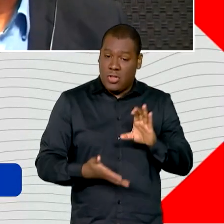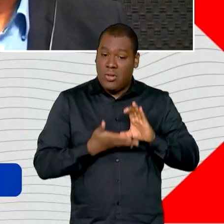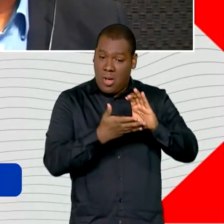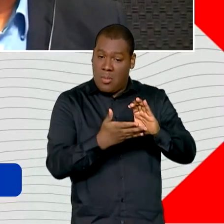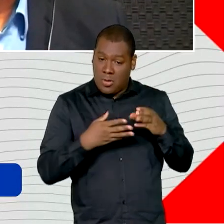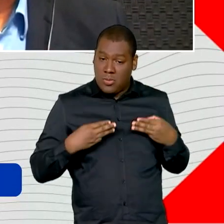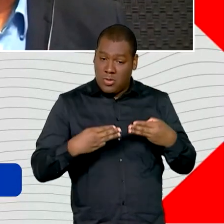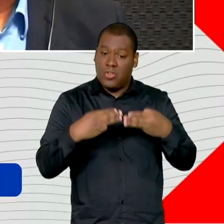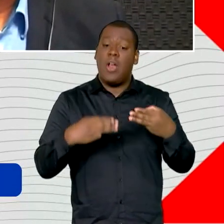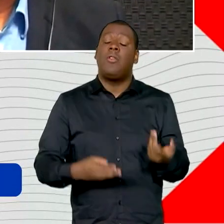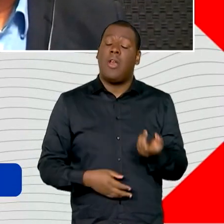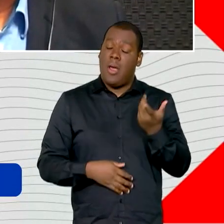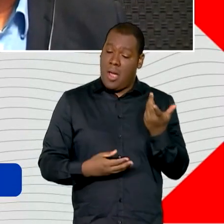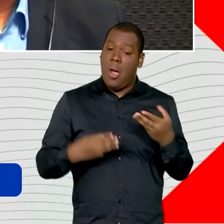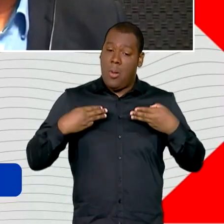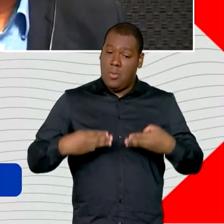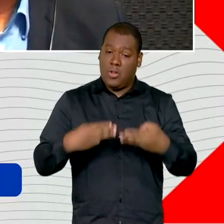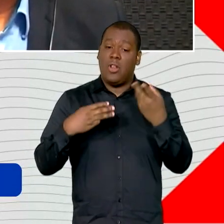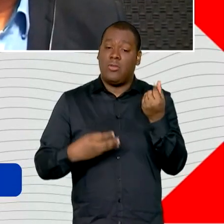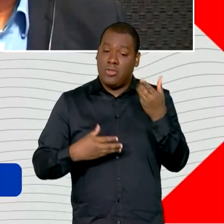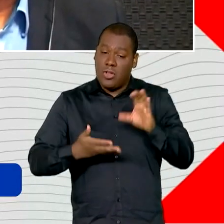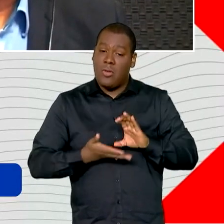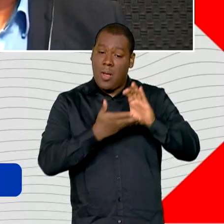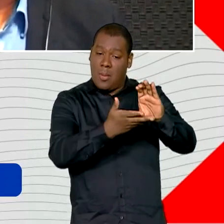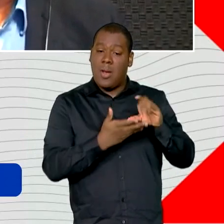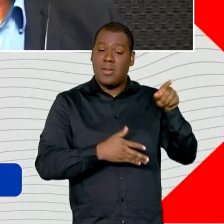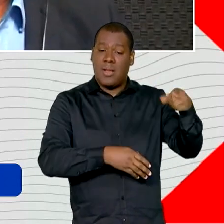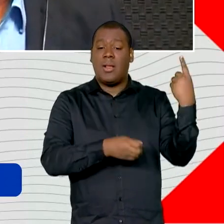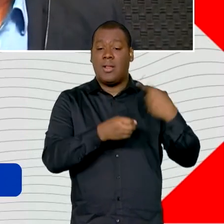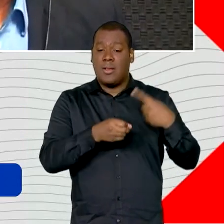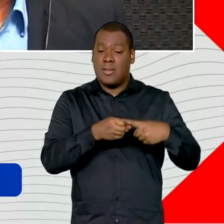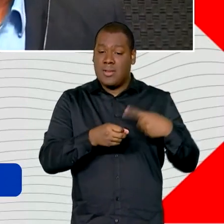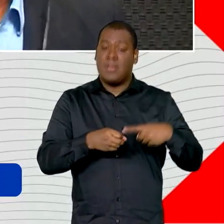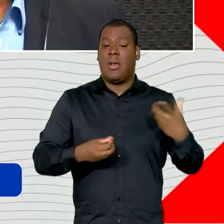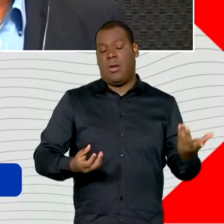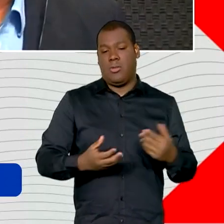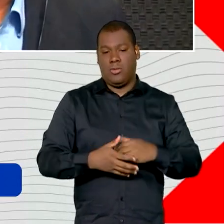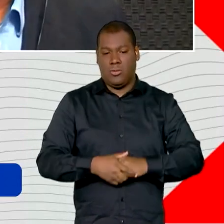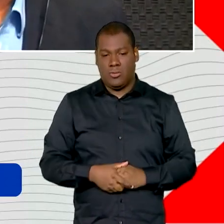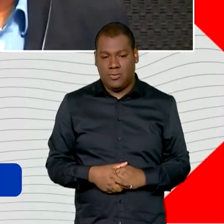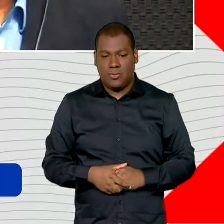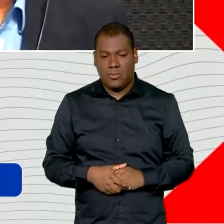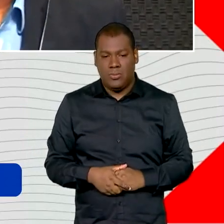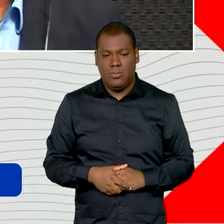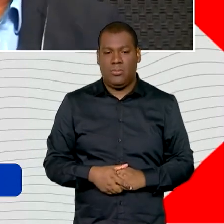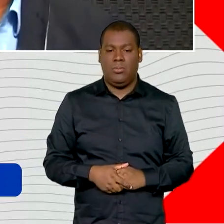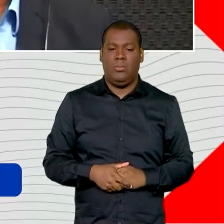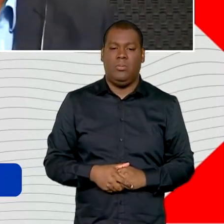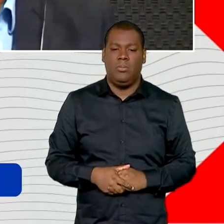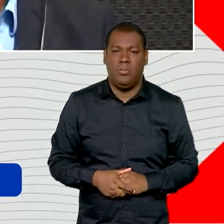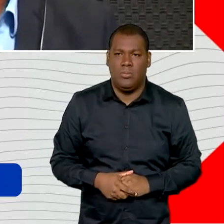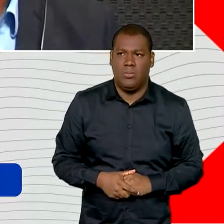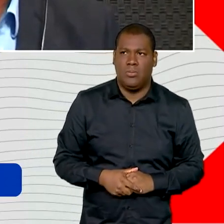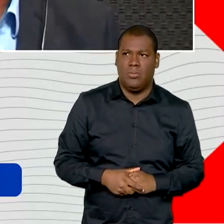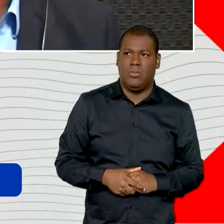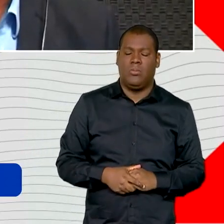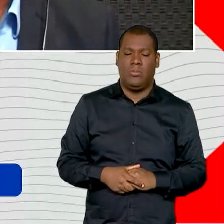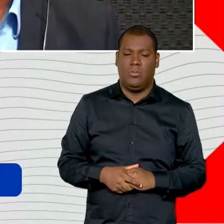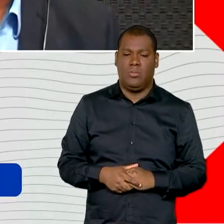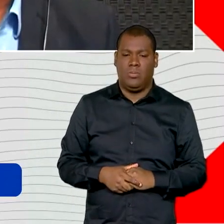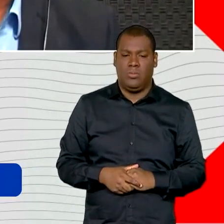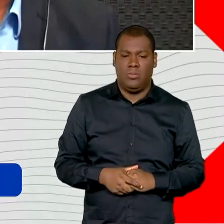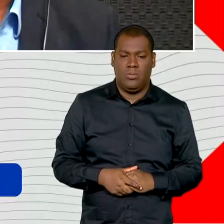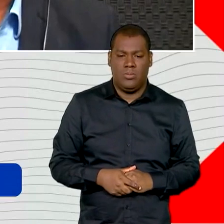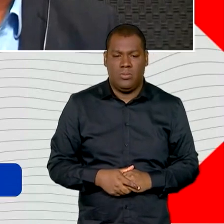uma empresa que está fazendo a obra, se ela não receber em dias, tem um limite. Se ela tiver alguma capacidade financeira, ela vai tocando um pouquinho a